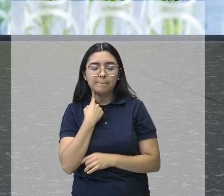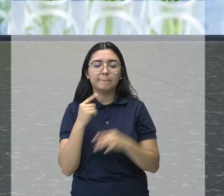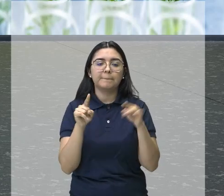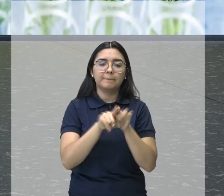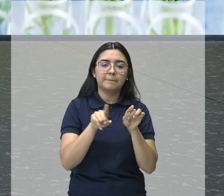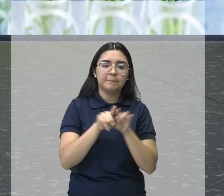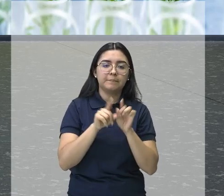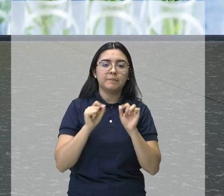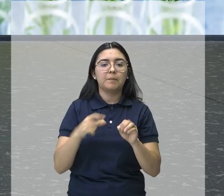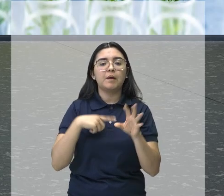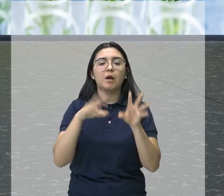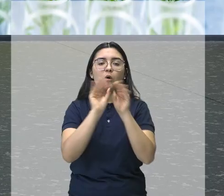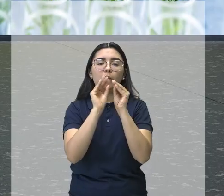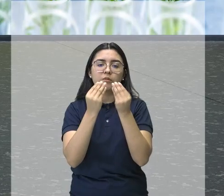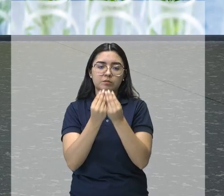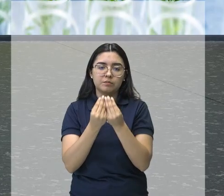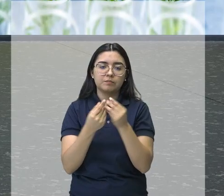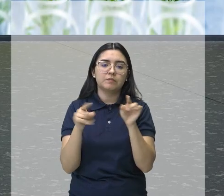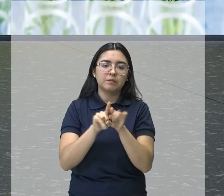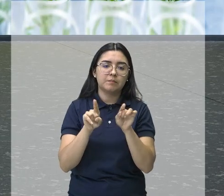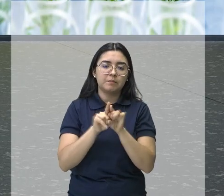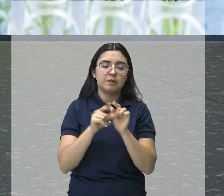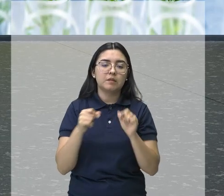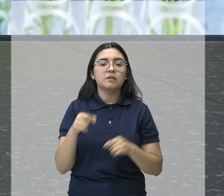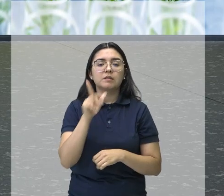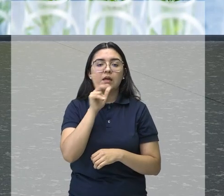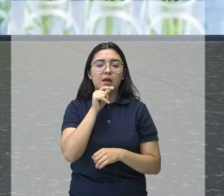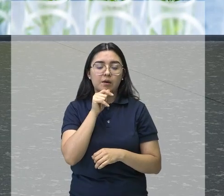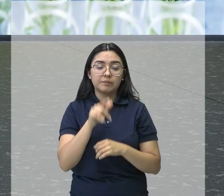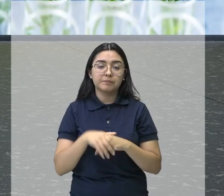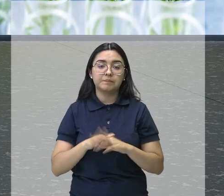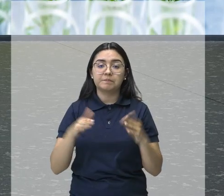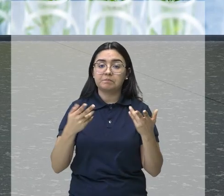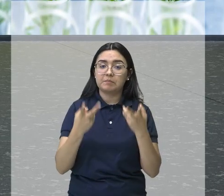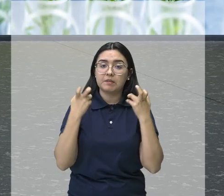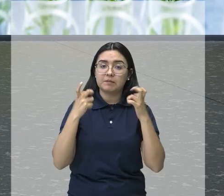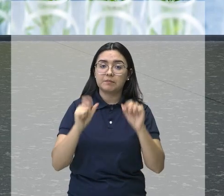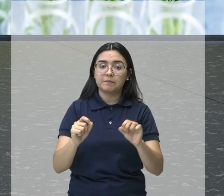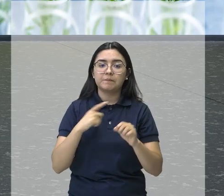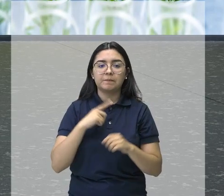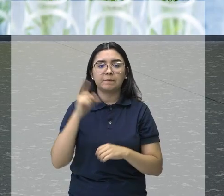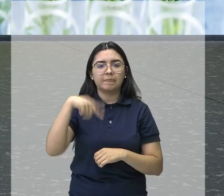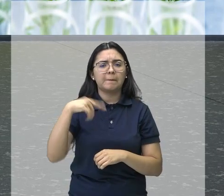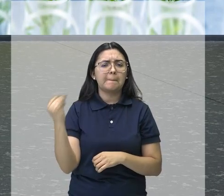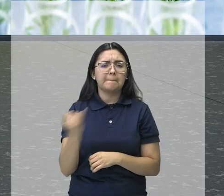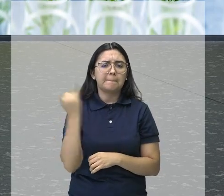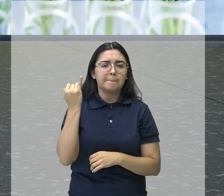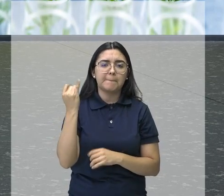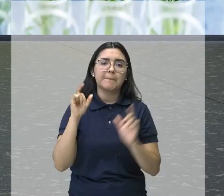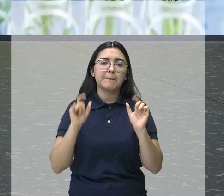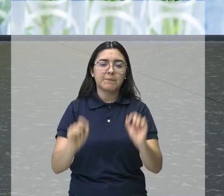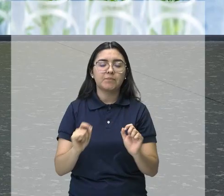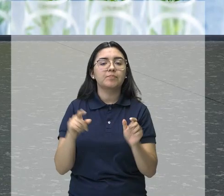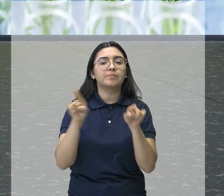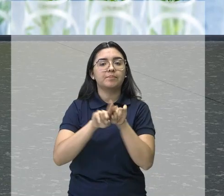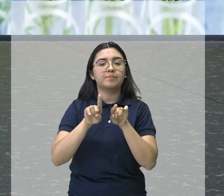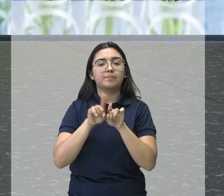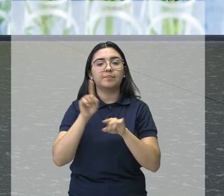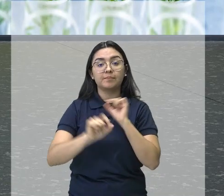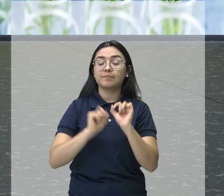a composição das comunidades aquáticas. Percebam o quanto é importante